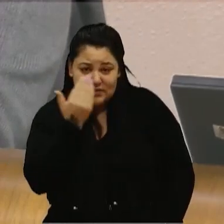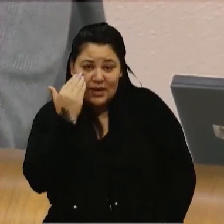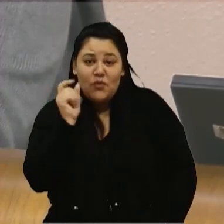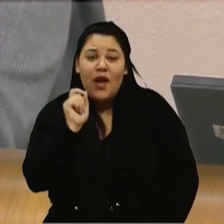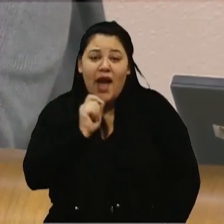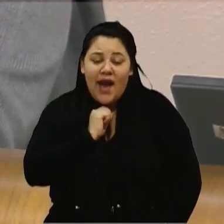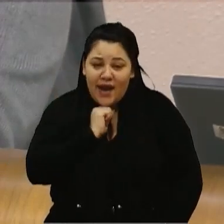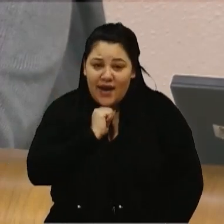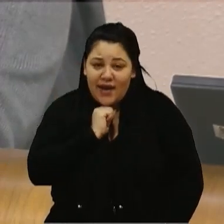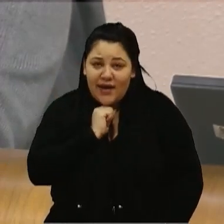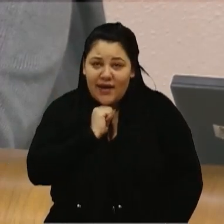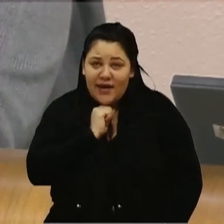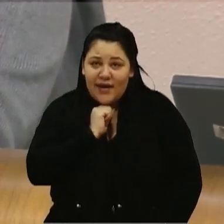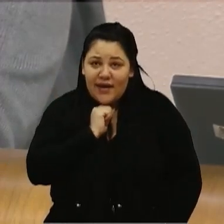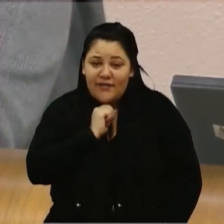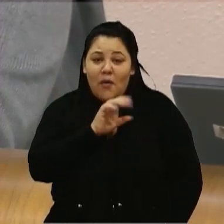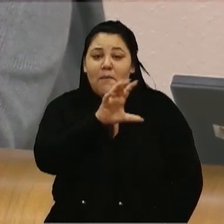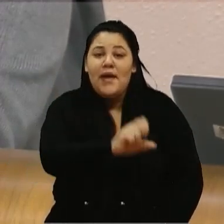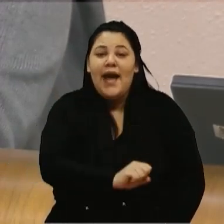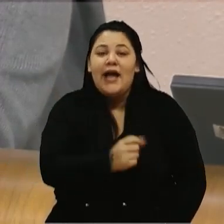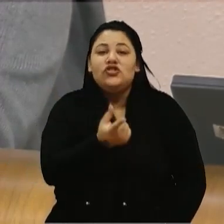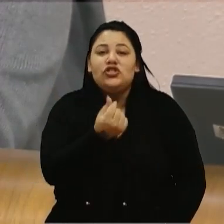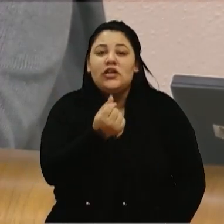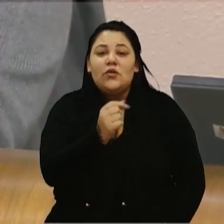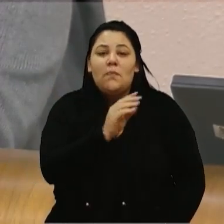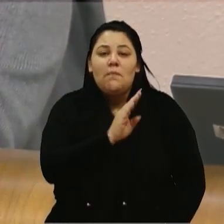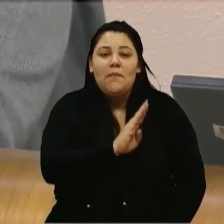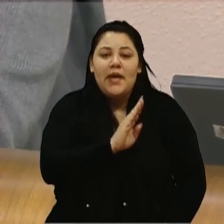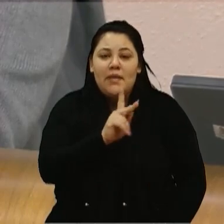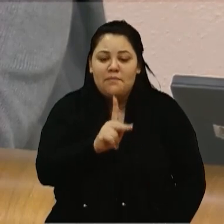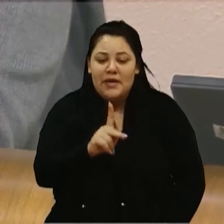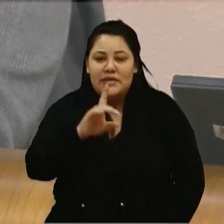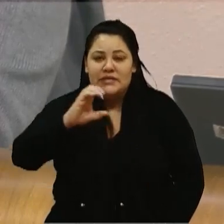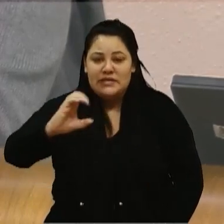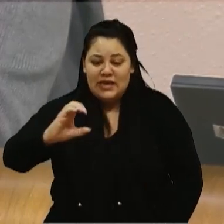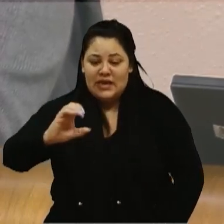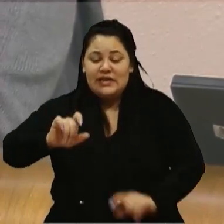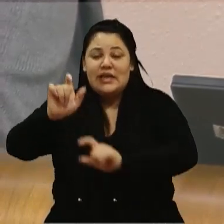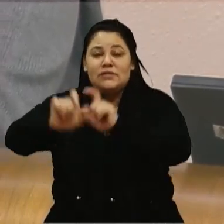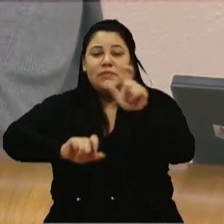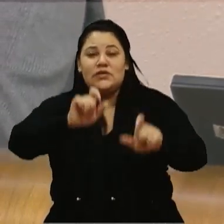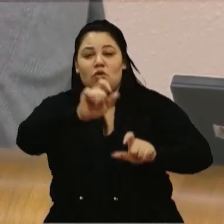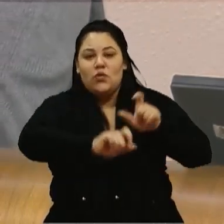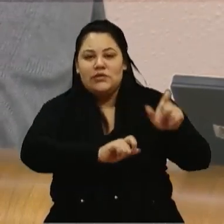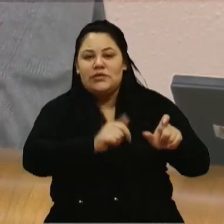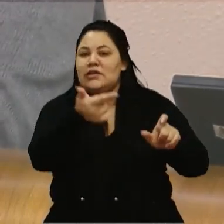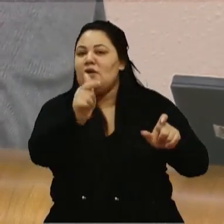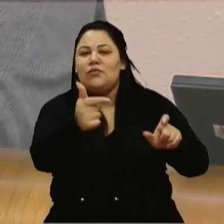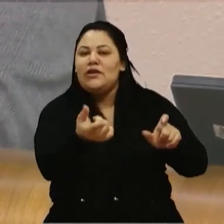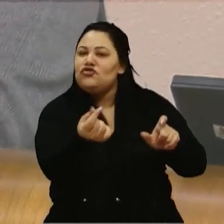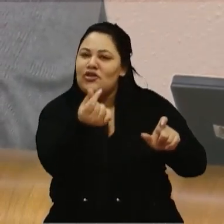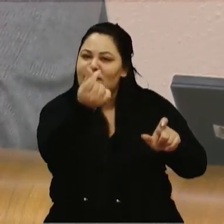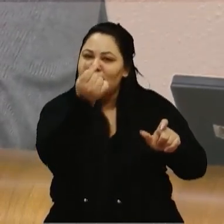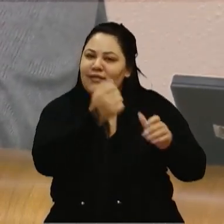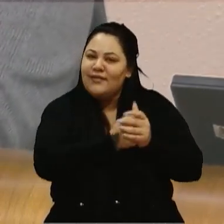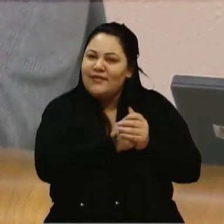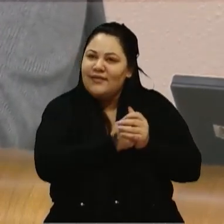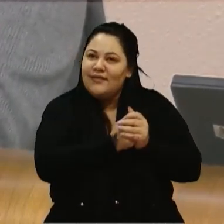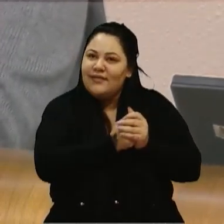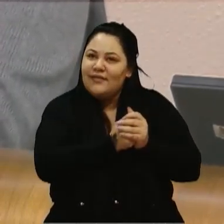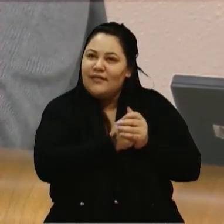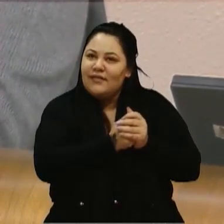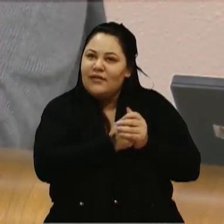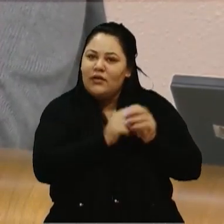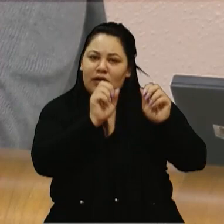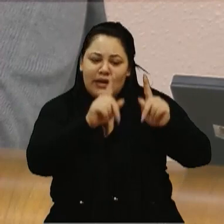vão tirar dinheiro do BPC das pessoas que não têm dinheiro. Mas quem tem BPC é porque já está morrendo